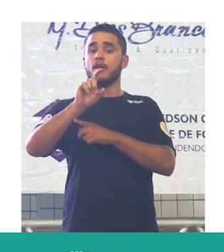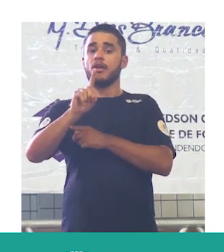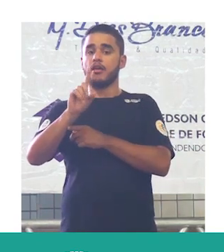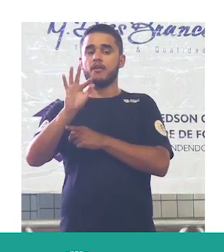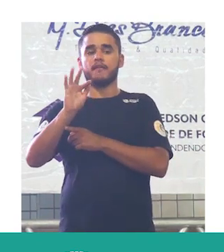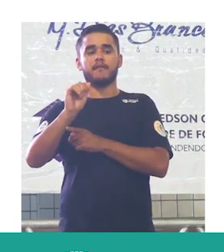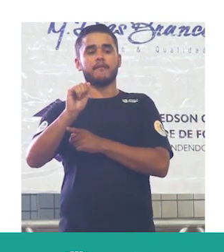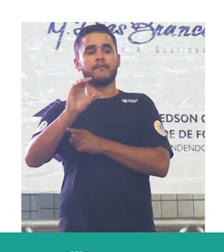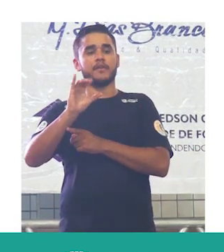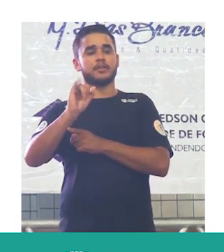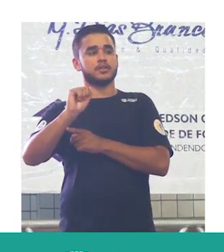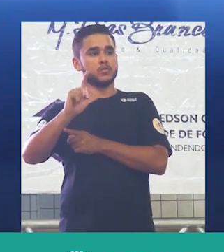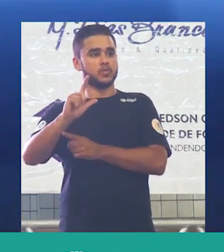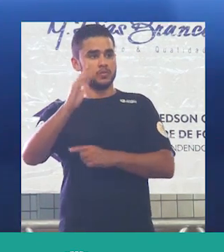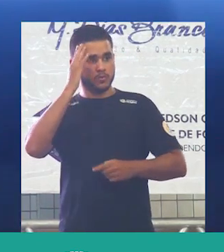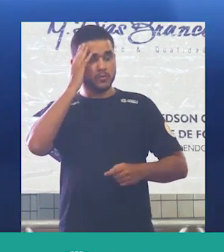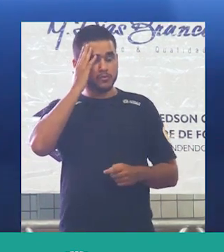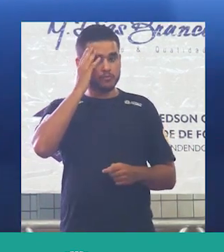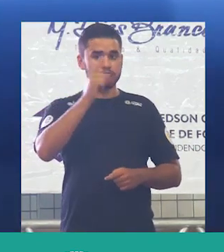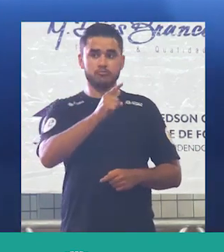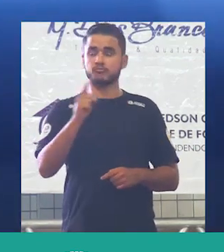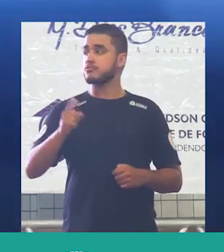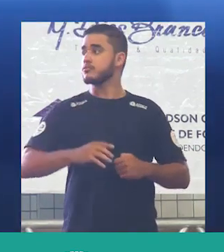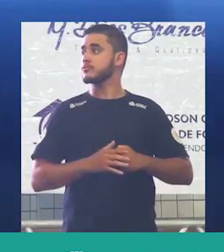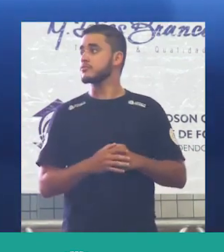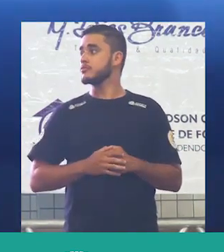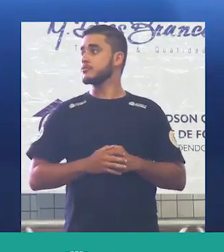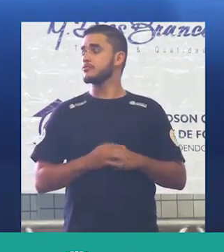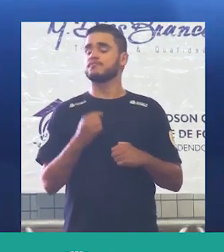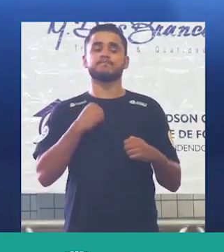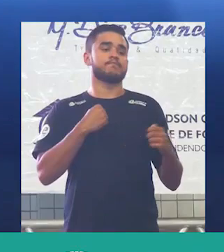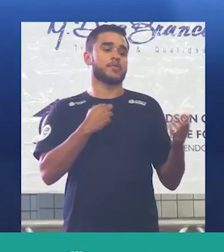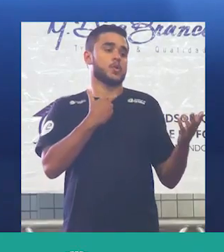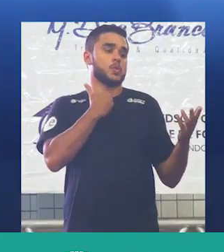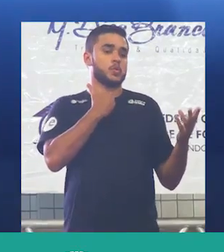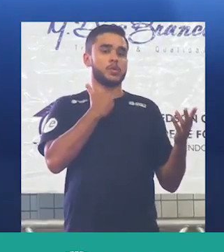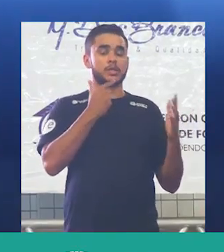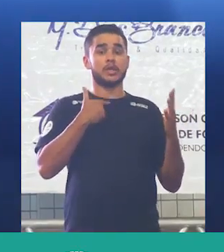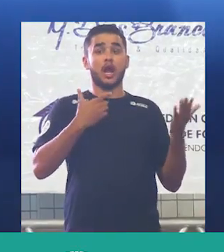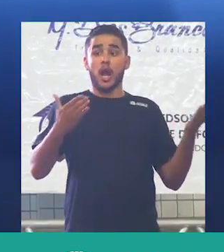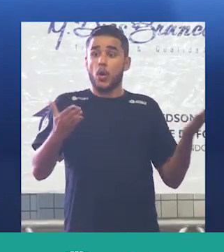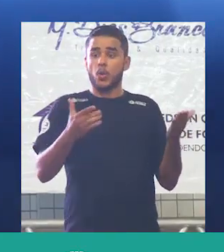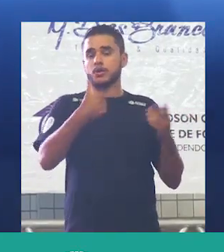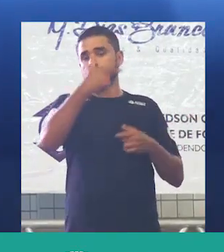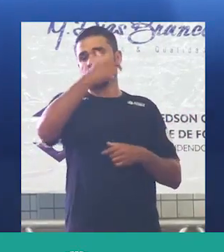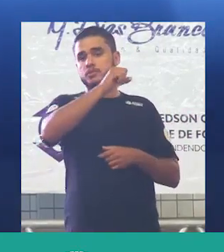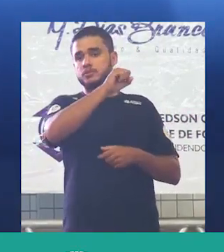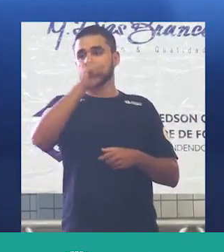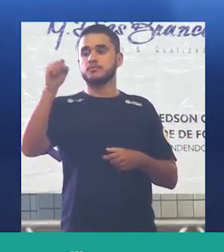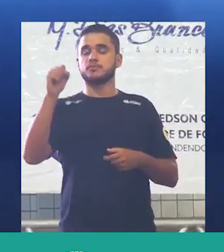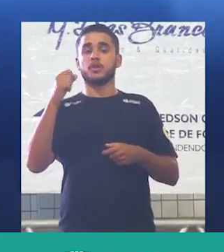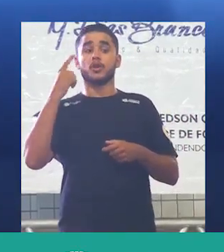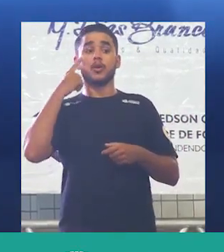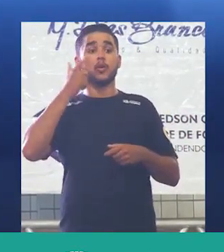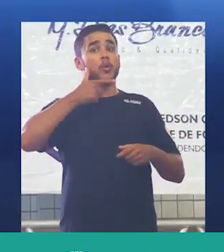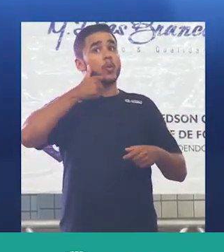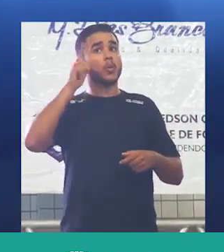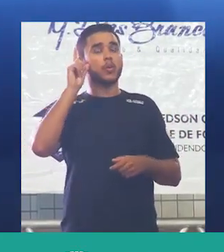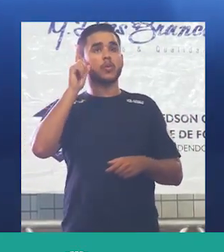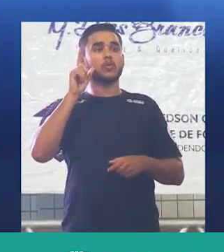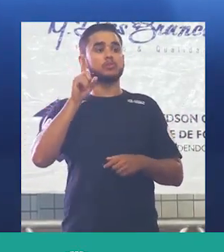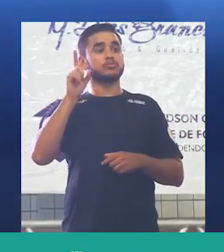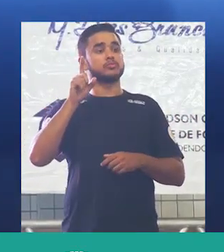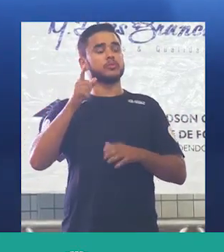filosofia, peço desculpa que eu estou muito ocupado nesse segundo semestre. Acabei de chegar ontem à noite, que eu fui dar uma